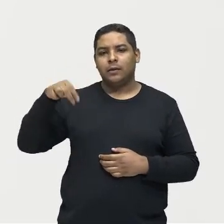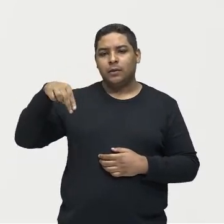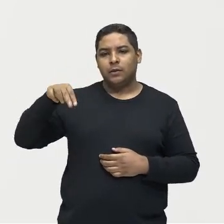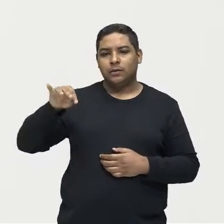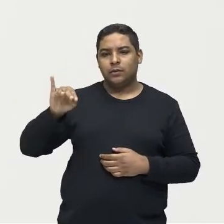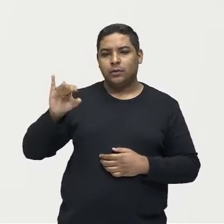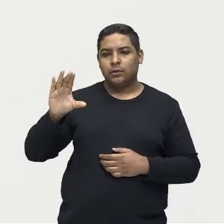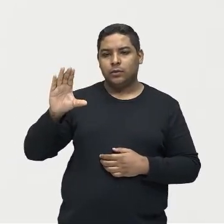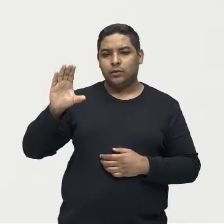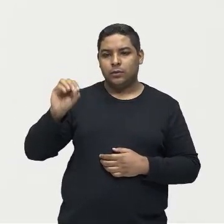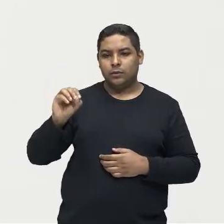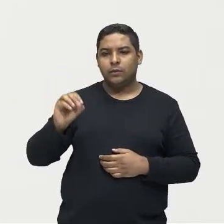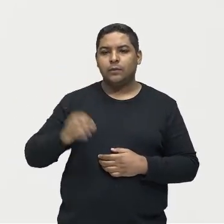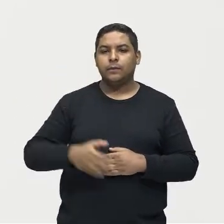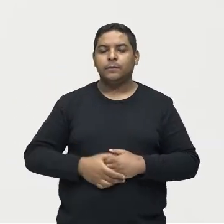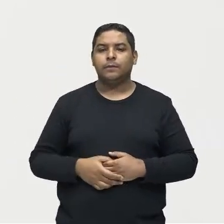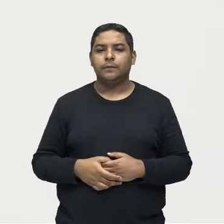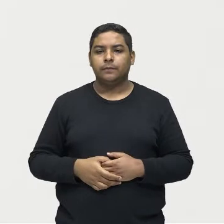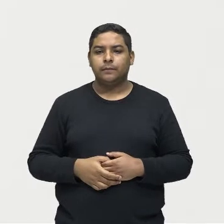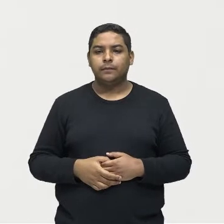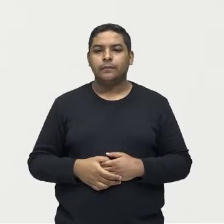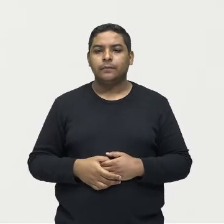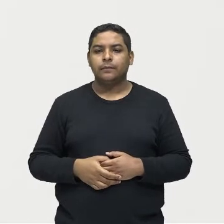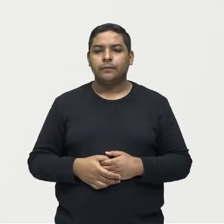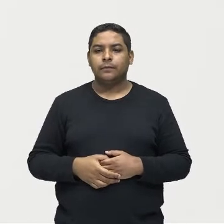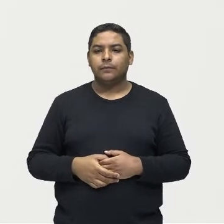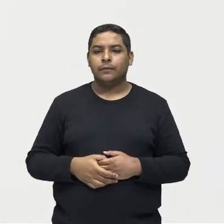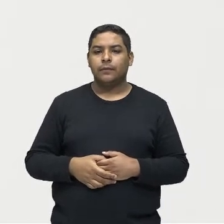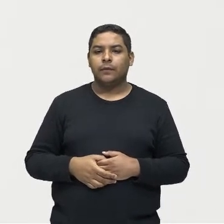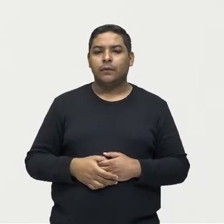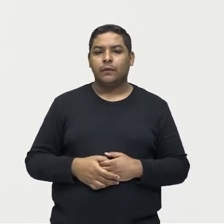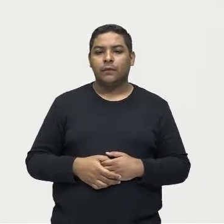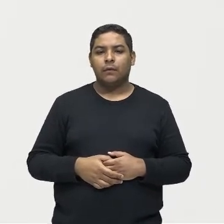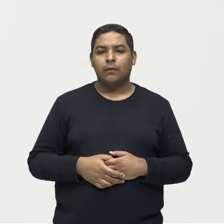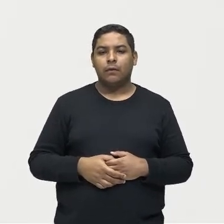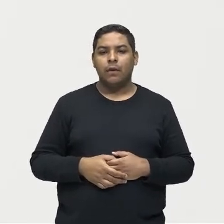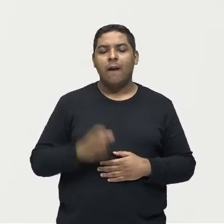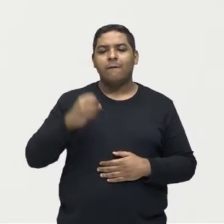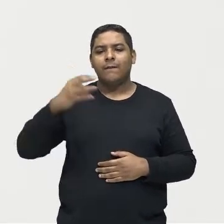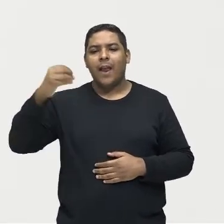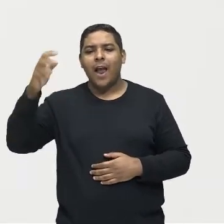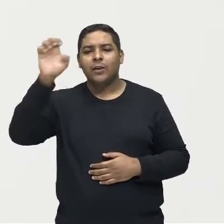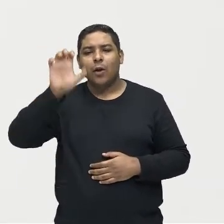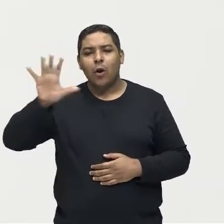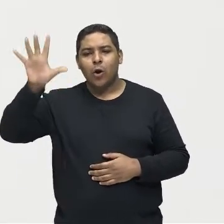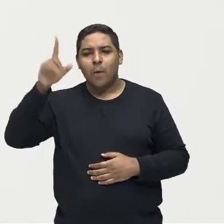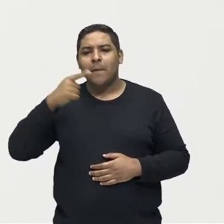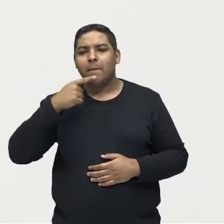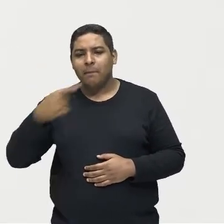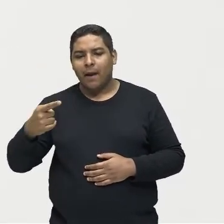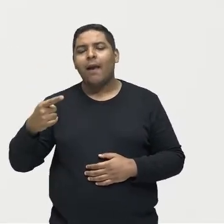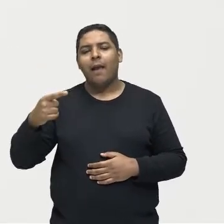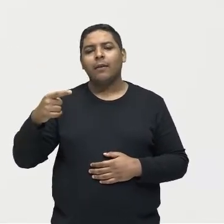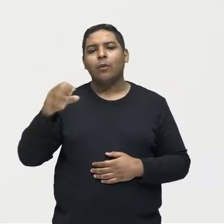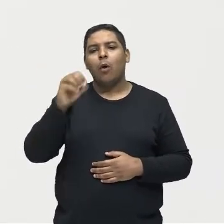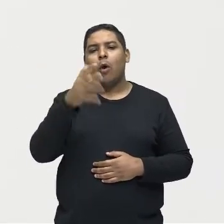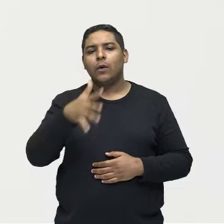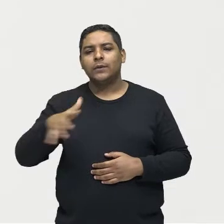aqui para ir para a Europa, né? Então, a gente observa esse desenvolvimento aí com